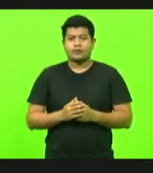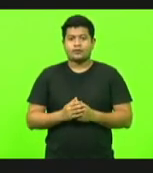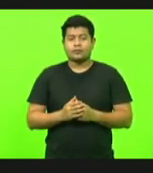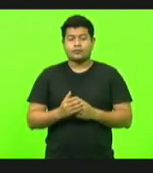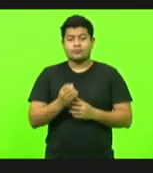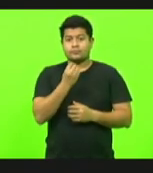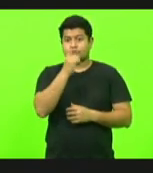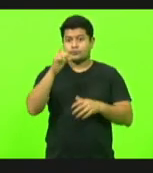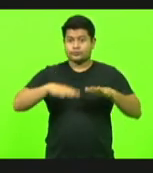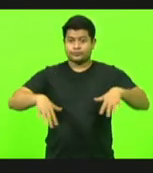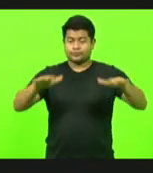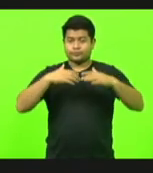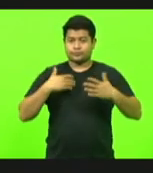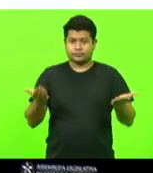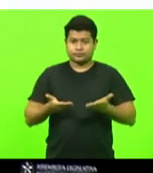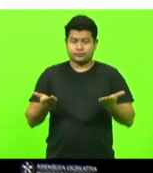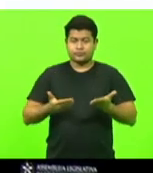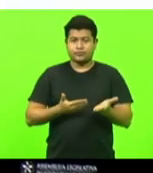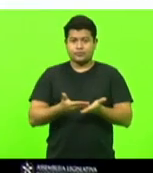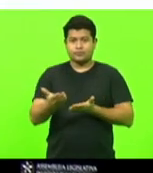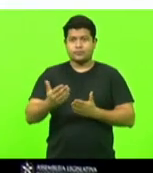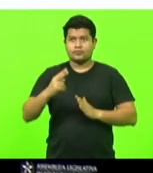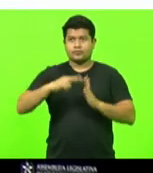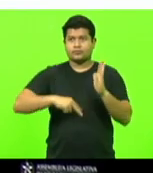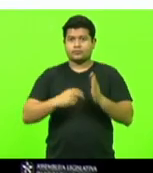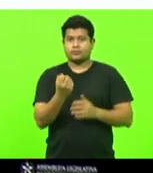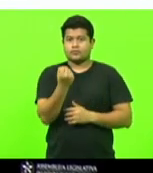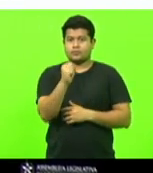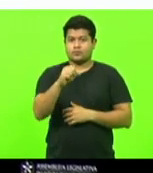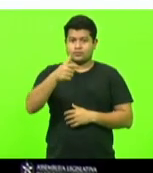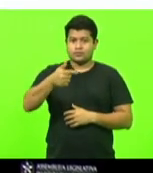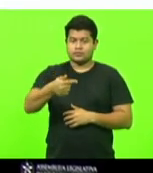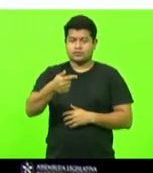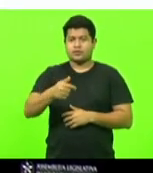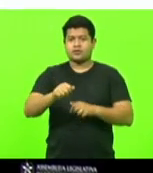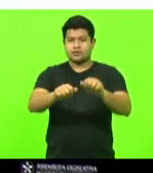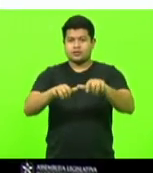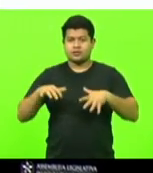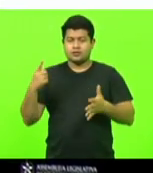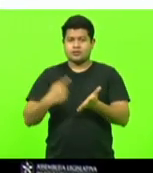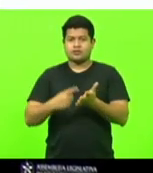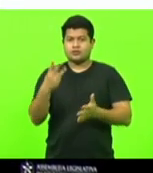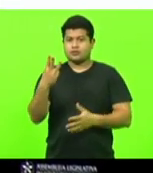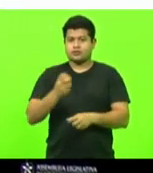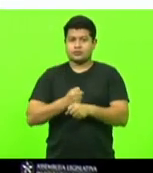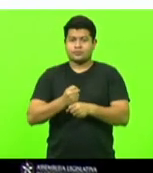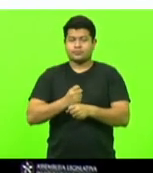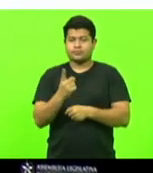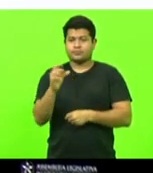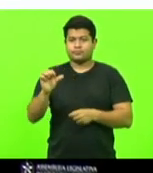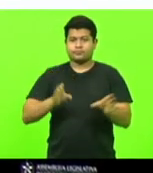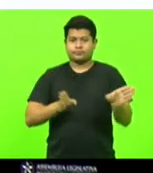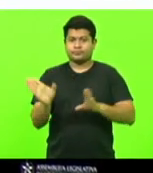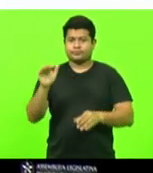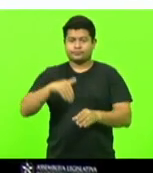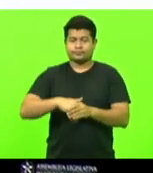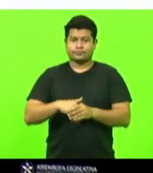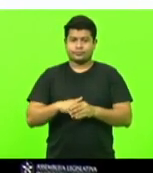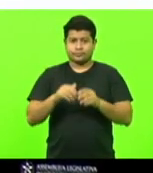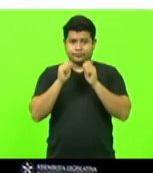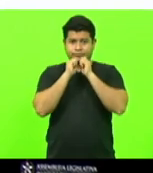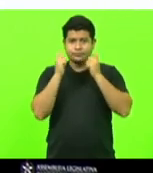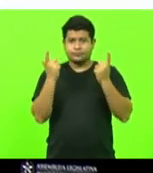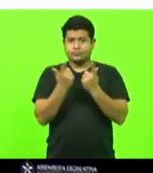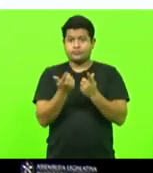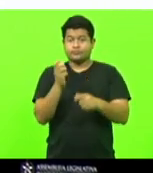todos também. Eu faço a leitura da ata da 87ª sessão ordinária da 3ª sessão legislativa da 19ª legislatura da